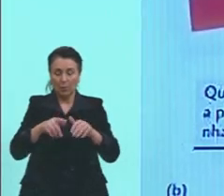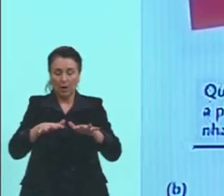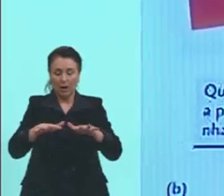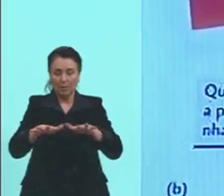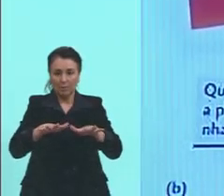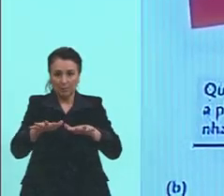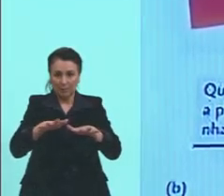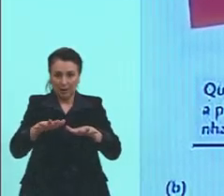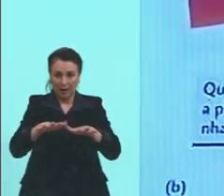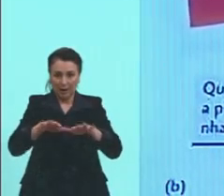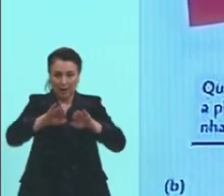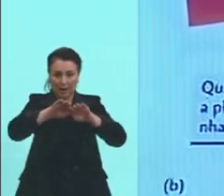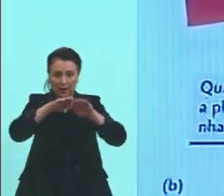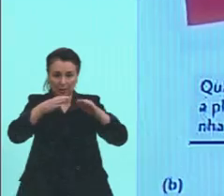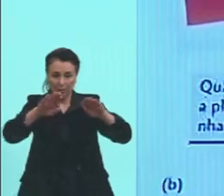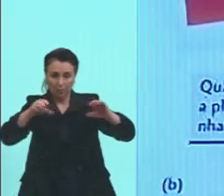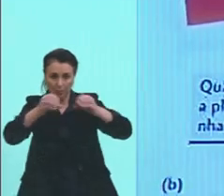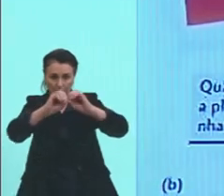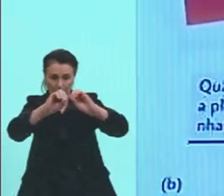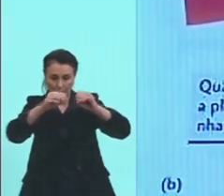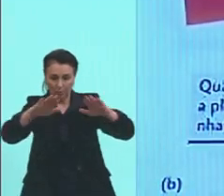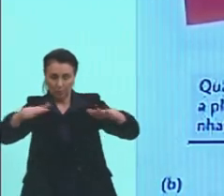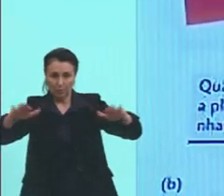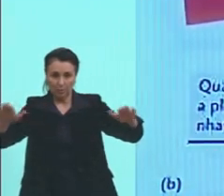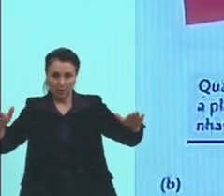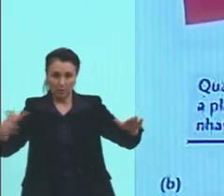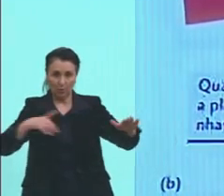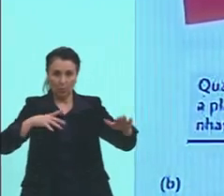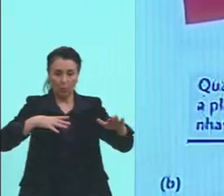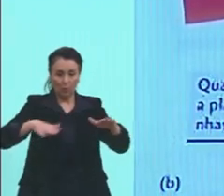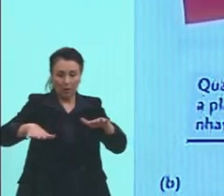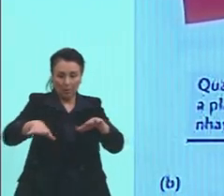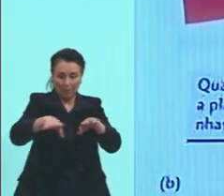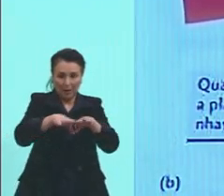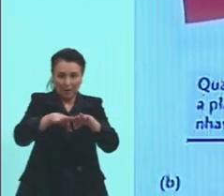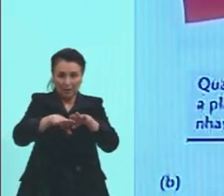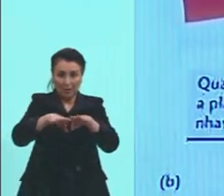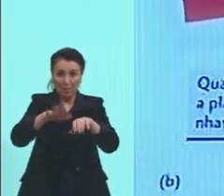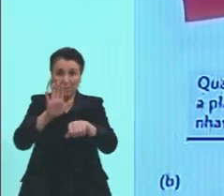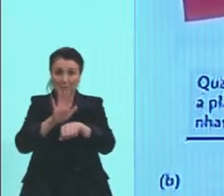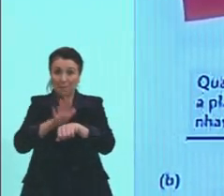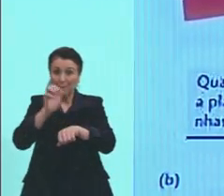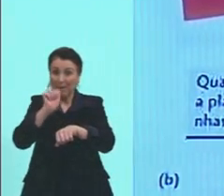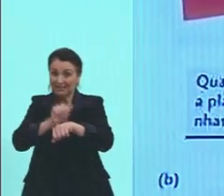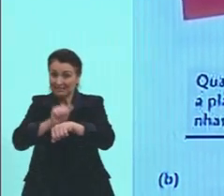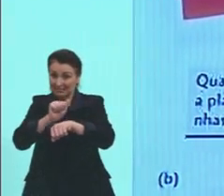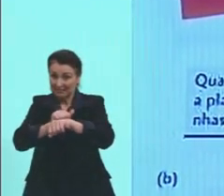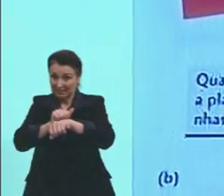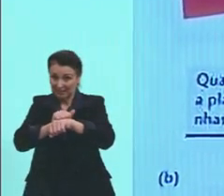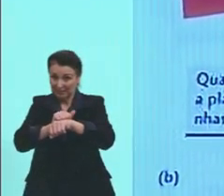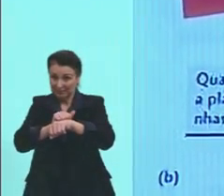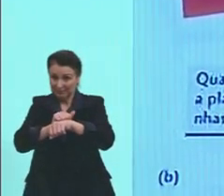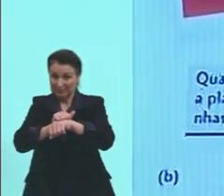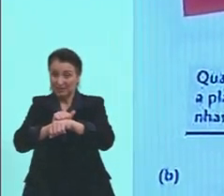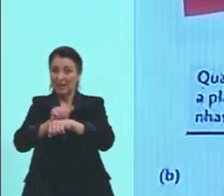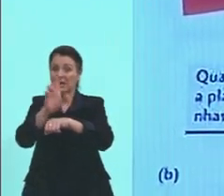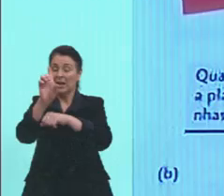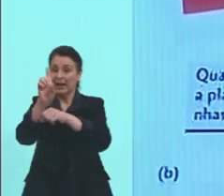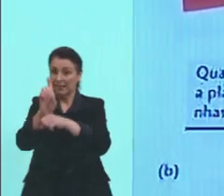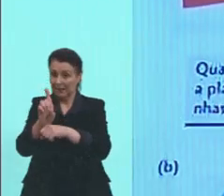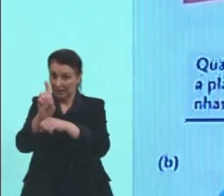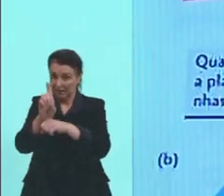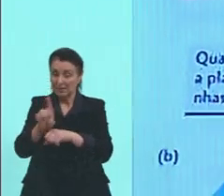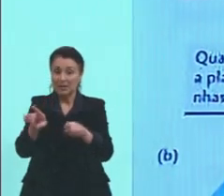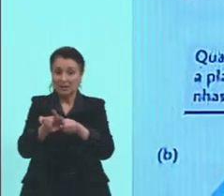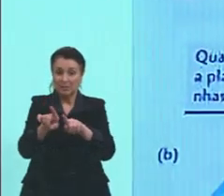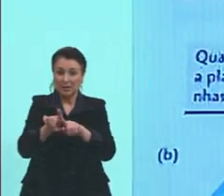oceano é uma placa Oceânica mais mais densa que a outra então tu vai formar um arco de ilha